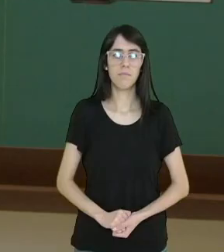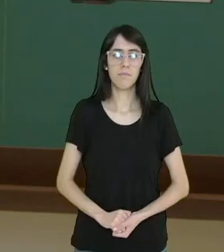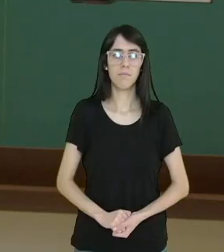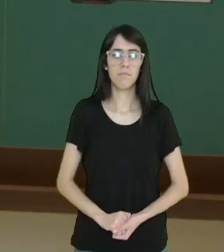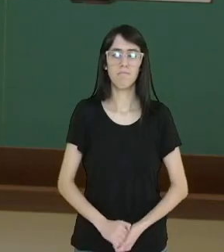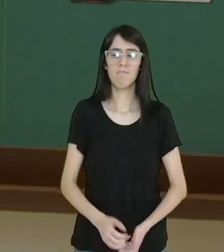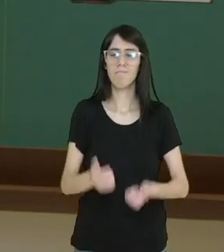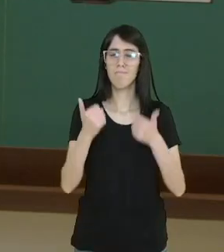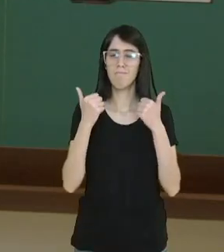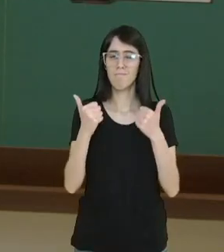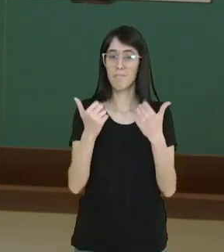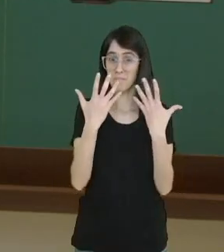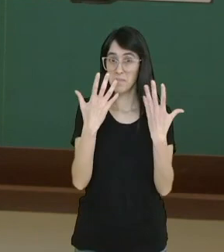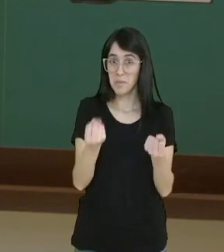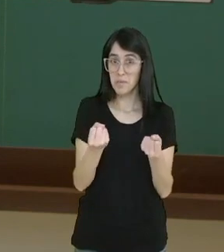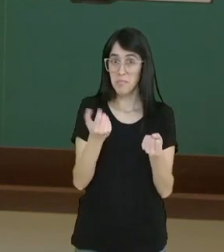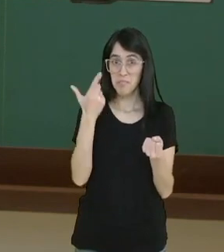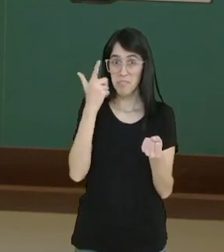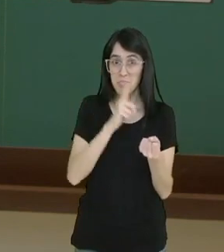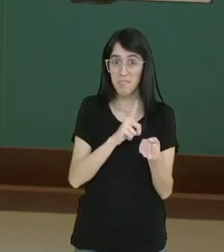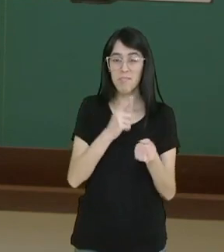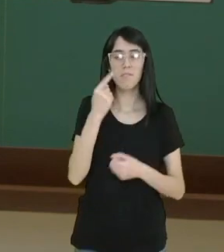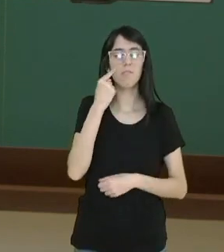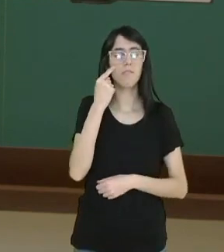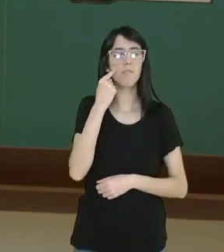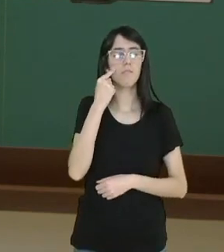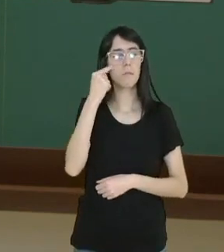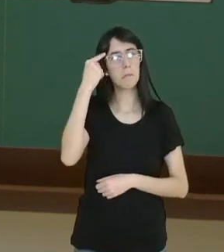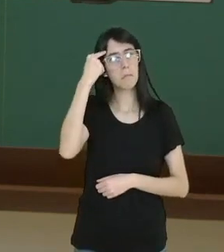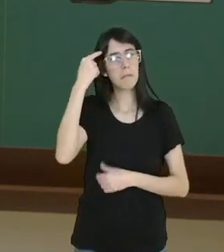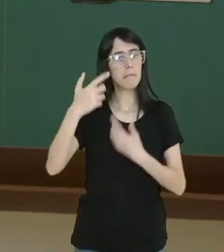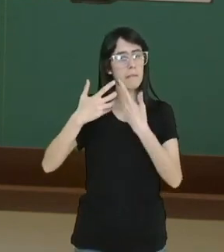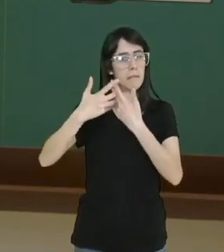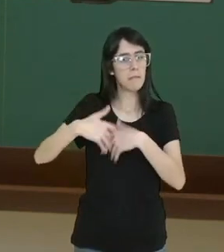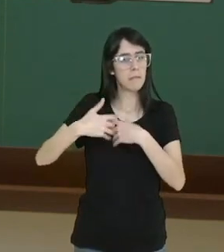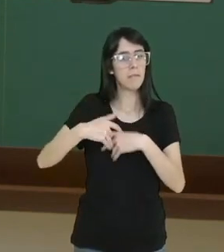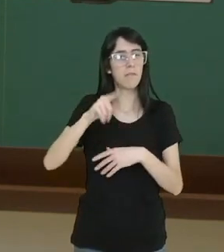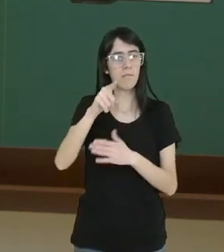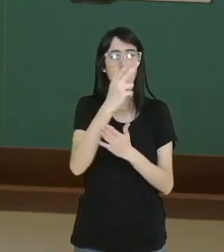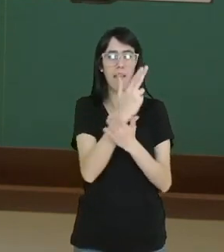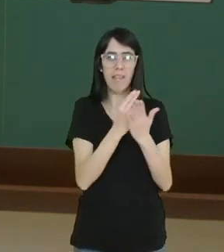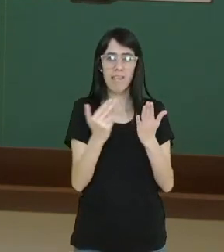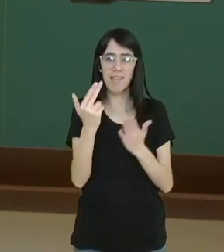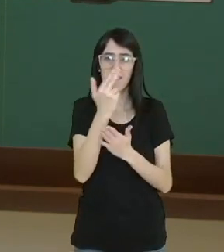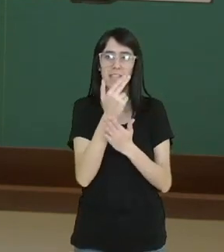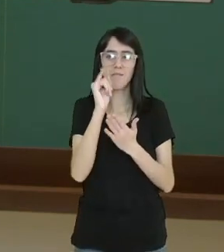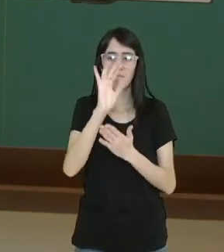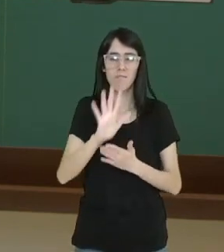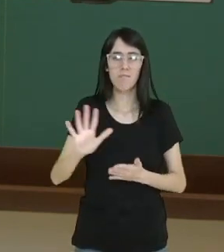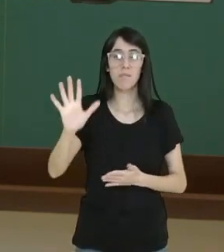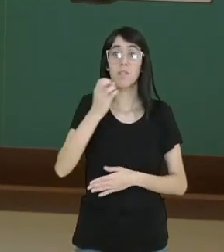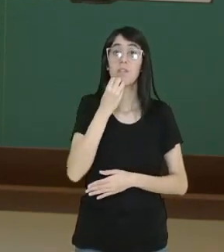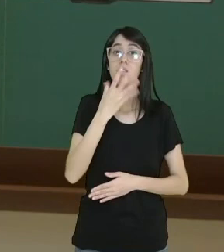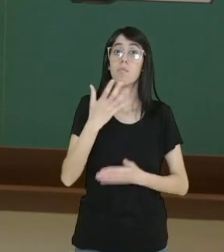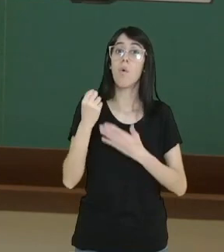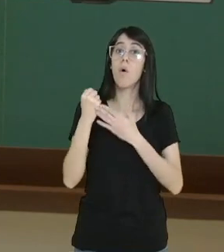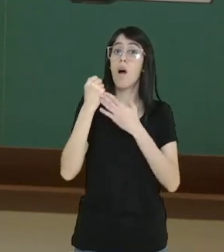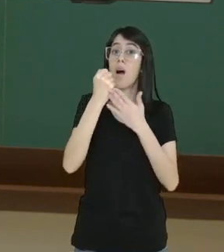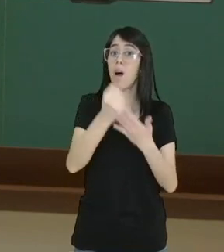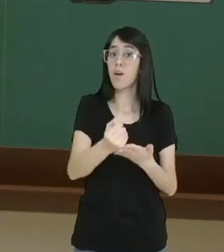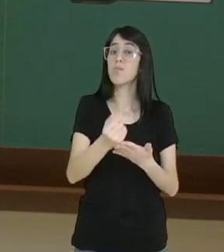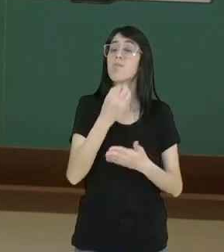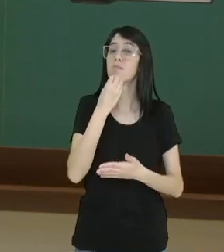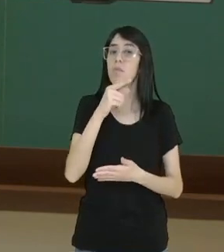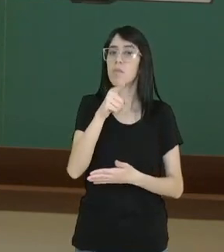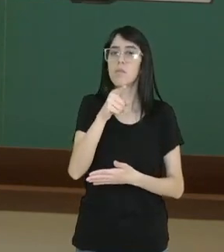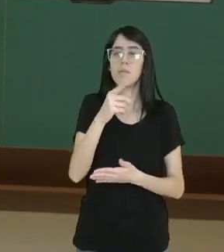Muito bem, aceita o desafio? Bora lá pensar um pouquinho. Faz o desenho, que o desenho sempre ajuda, ele é um suporte pra gente. Faz os